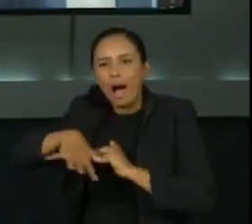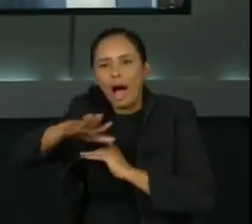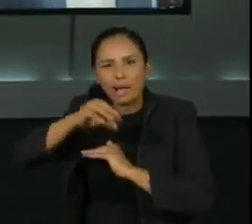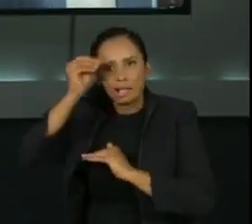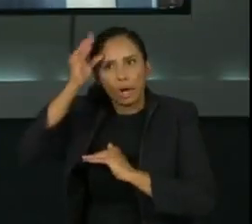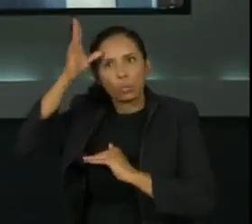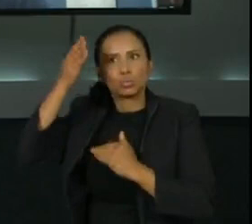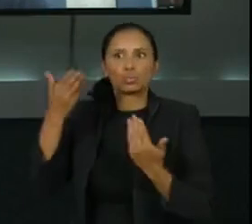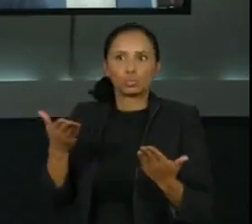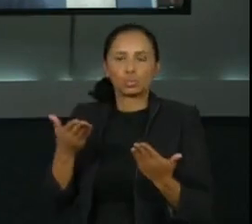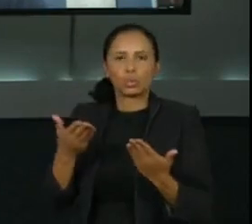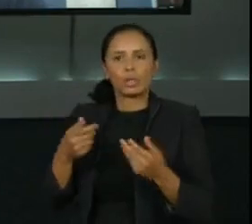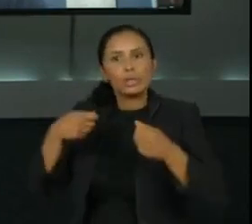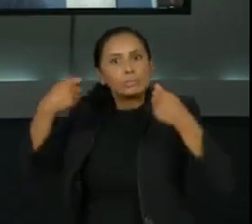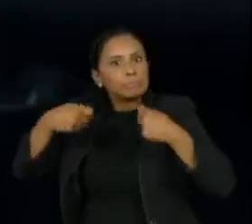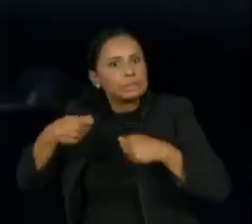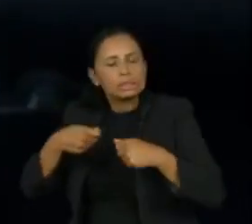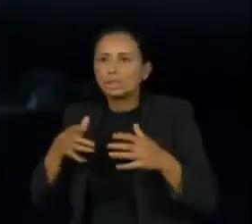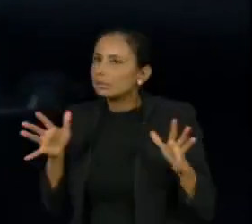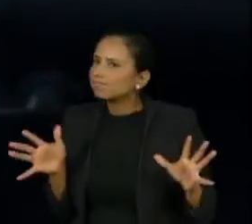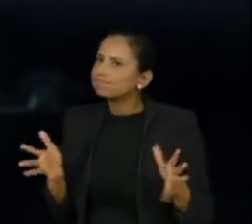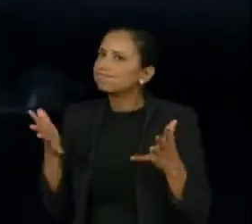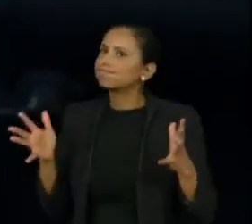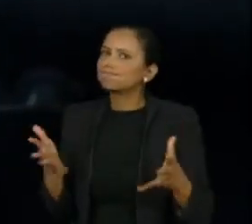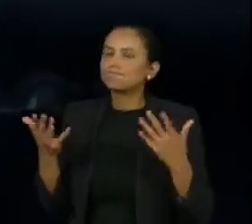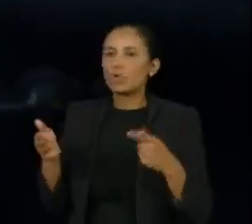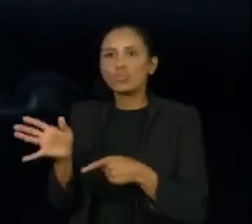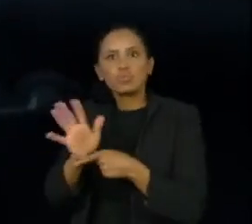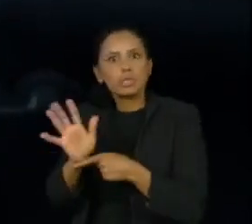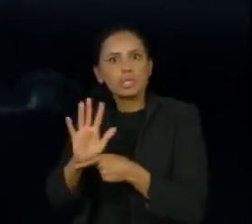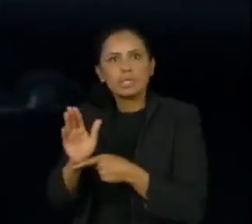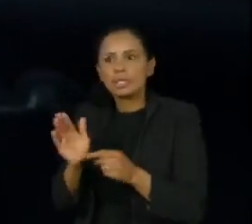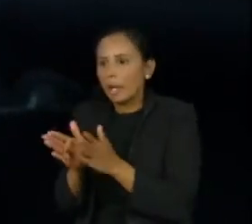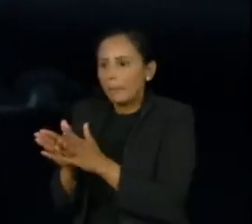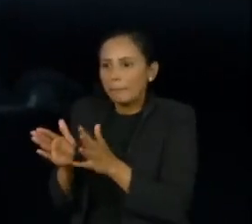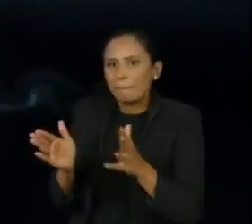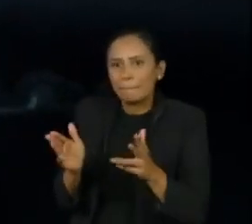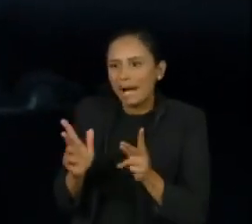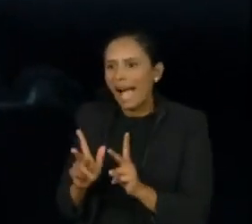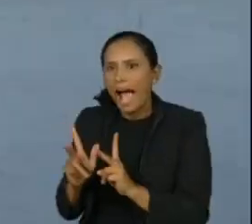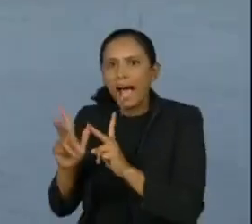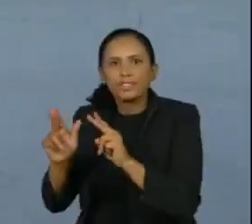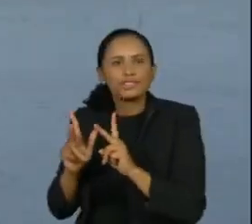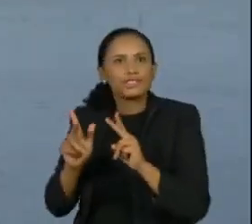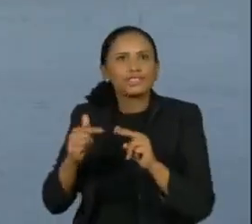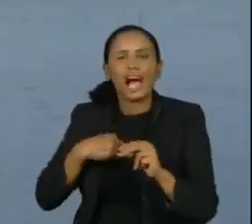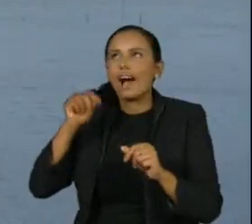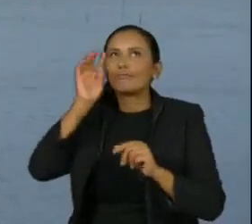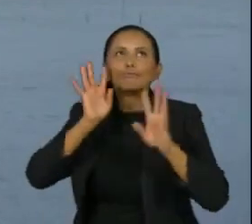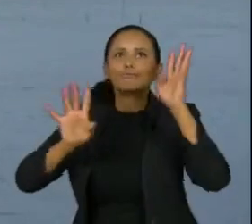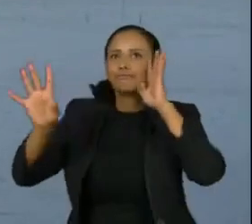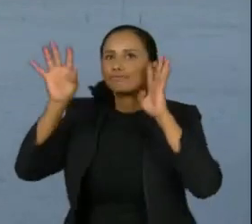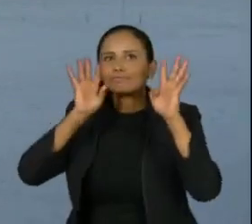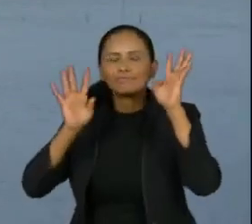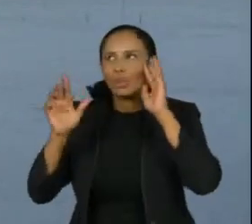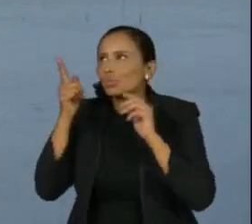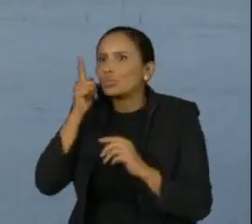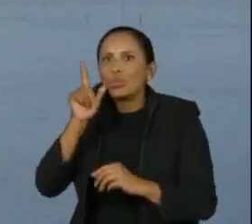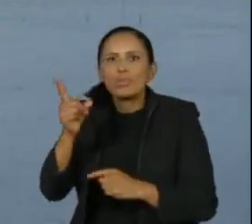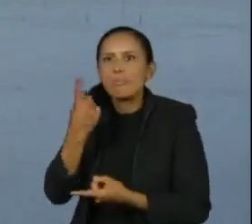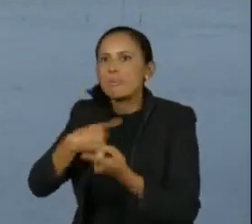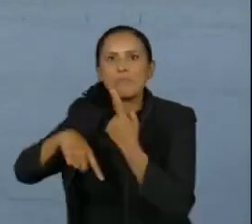que insistir em fazer cinema é honrar não só a minha passagem por esse espaço, mas também honrar um